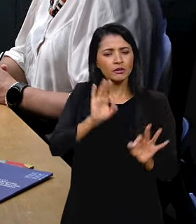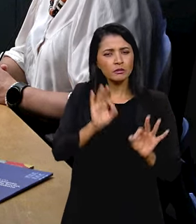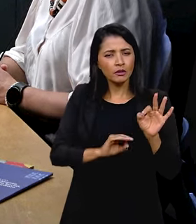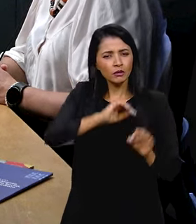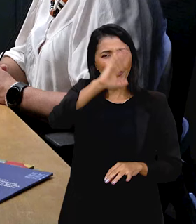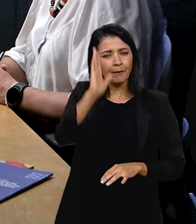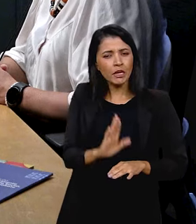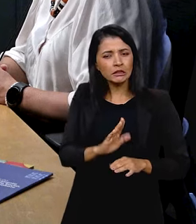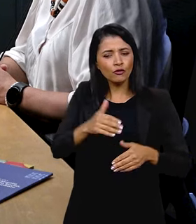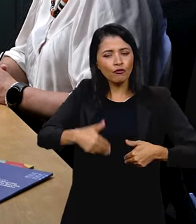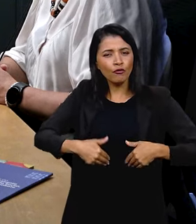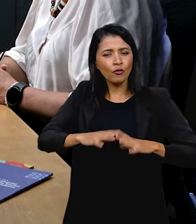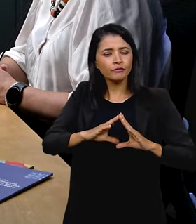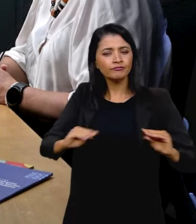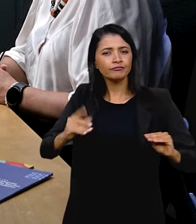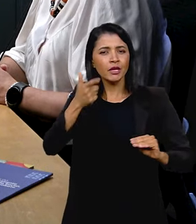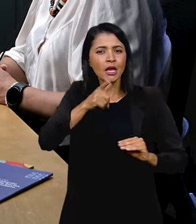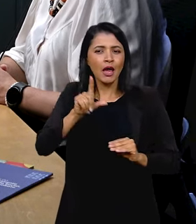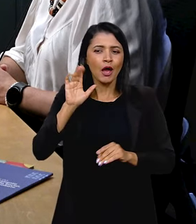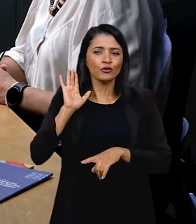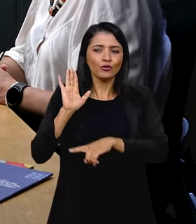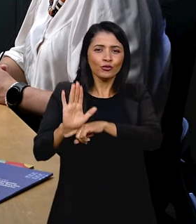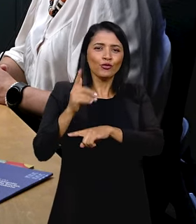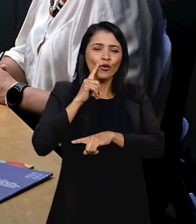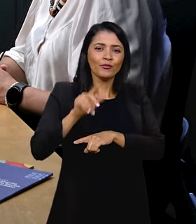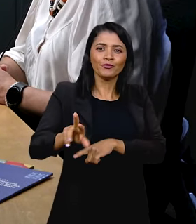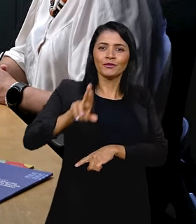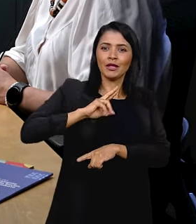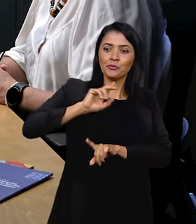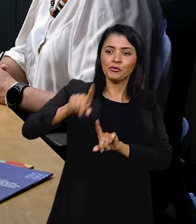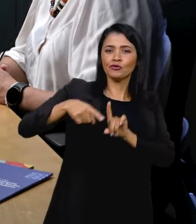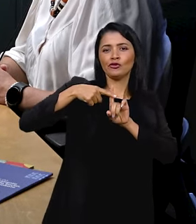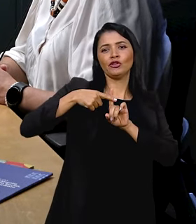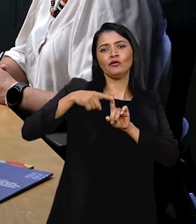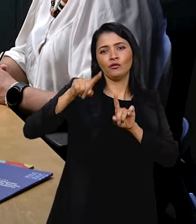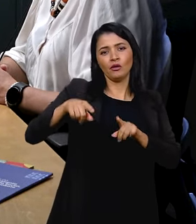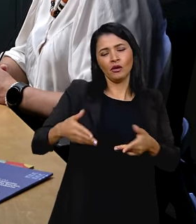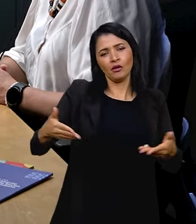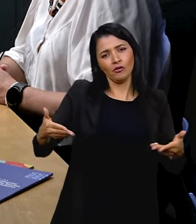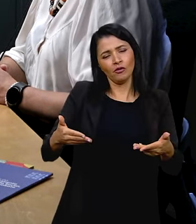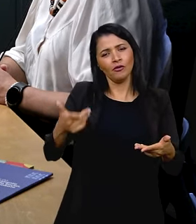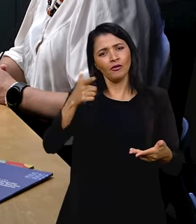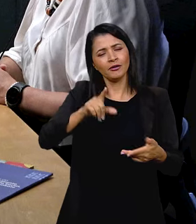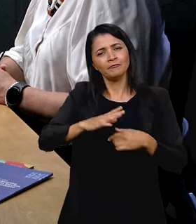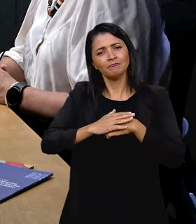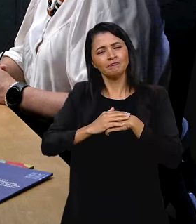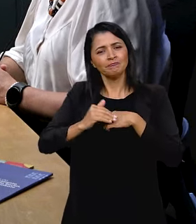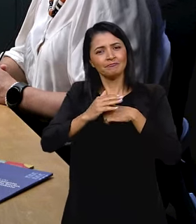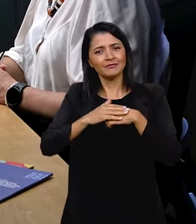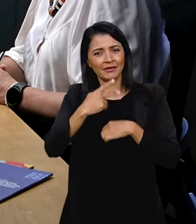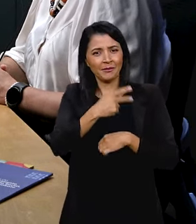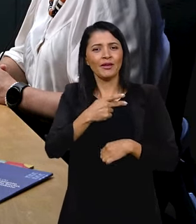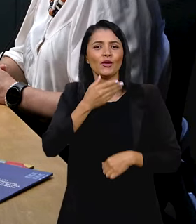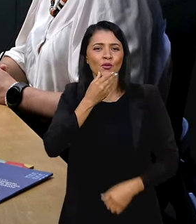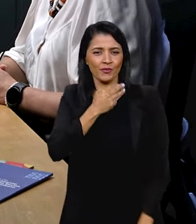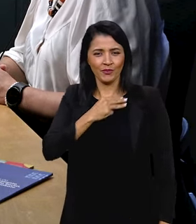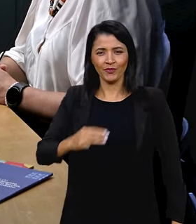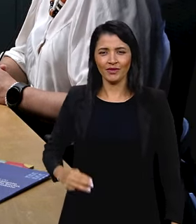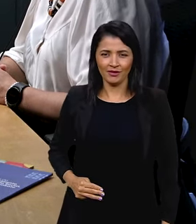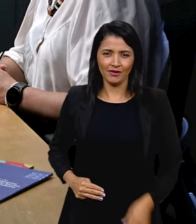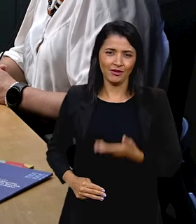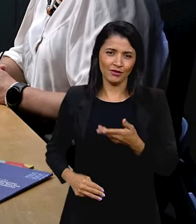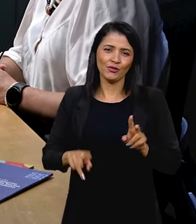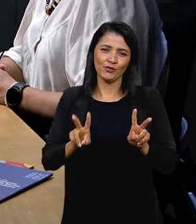o Plano Brasil sem fome contribuiu para esse resultado que foi assim eh recebido eh de forma muito carinhosa até pelo Ministro